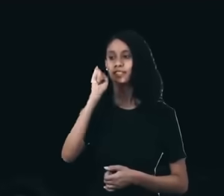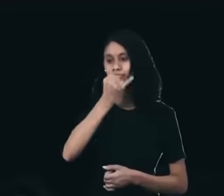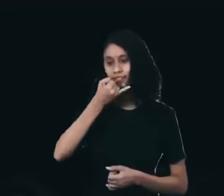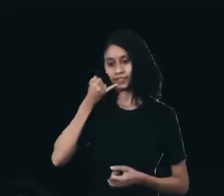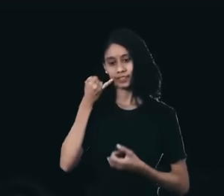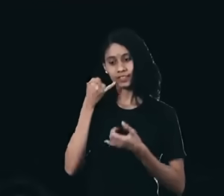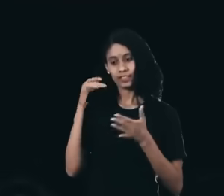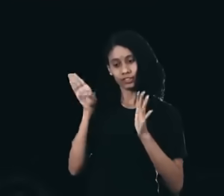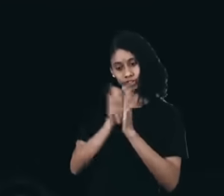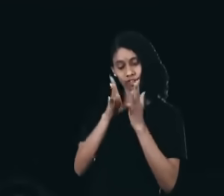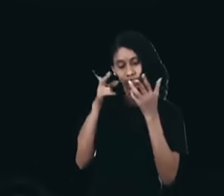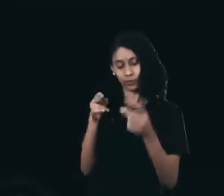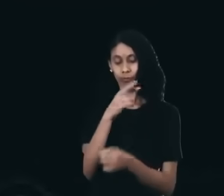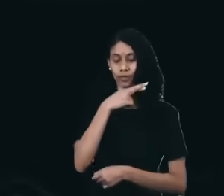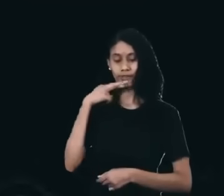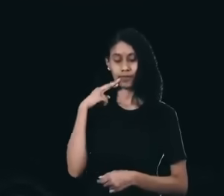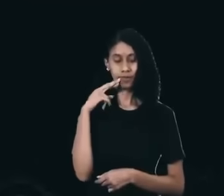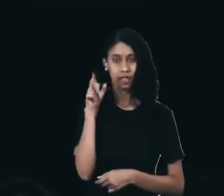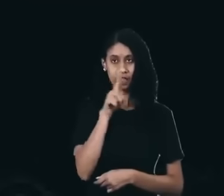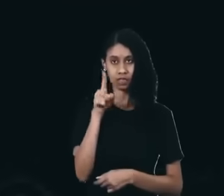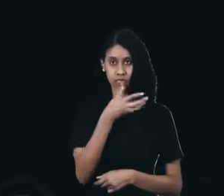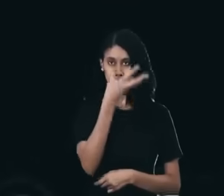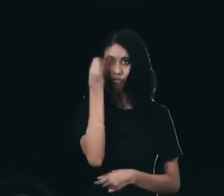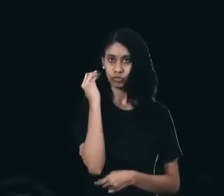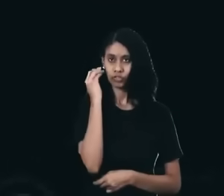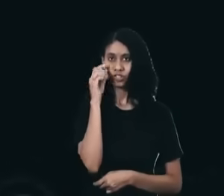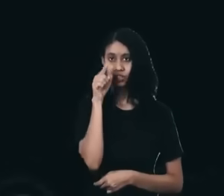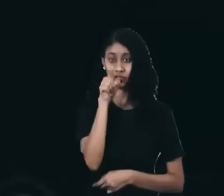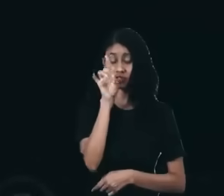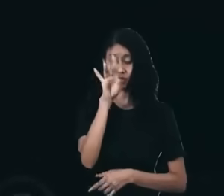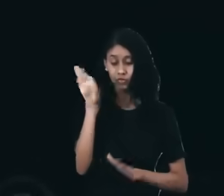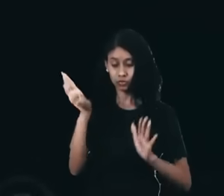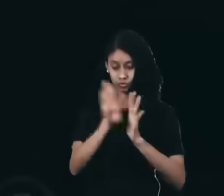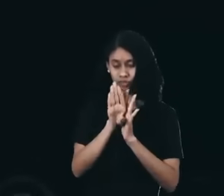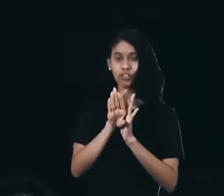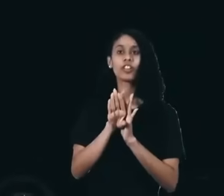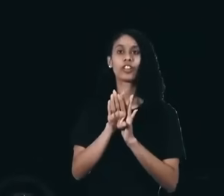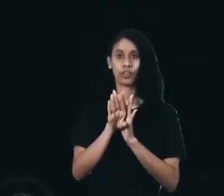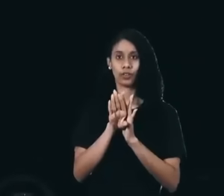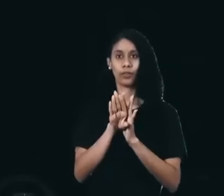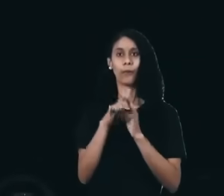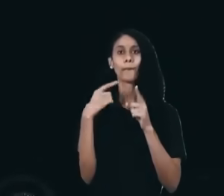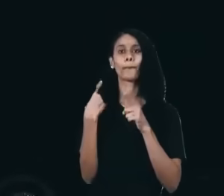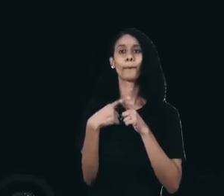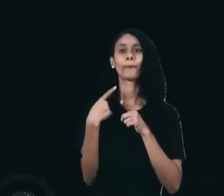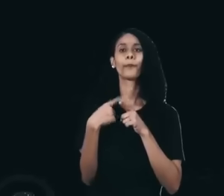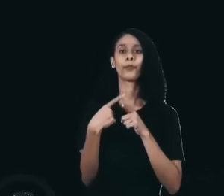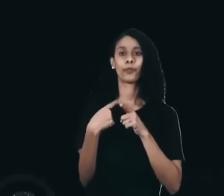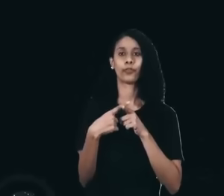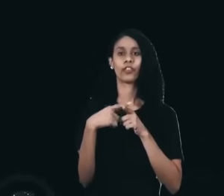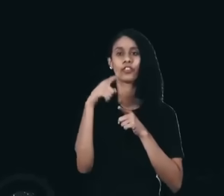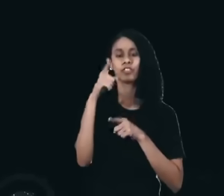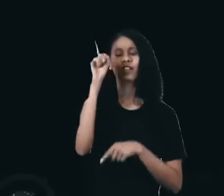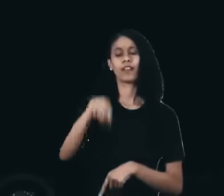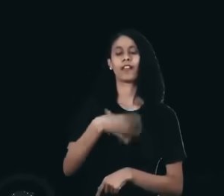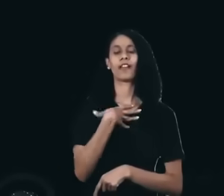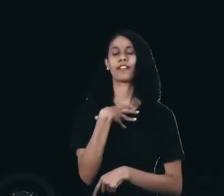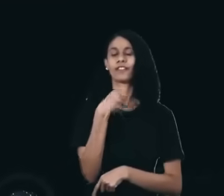Rebeca estava, não se esqueça que você só chegou nele porque você é